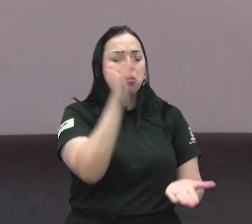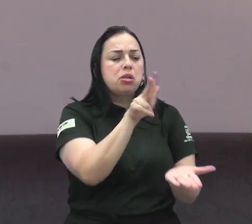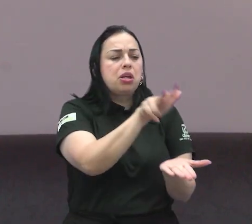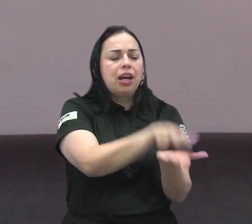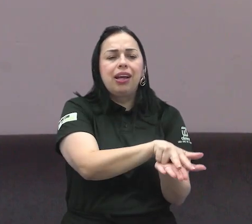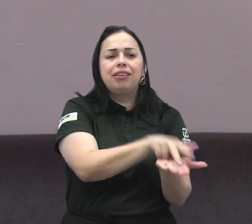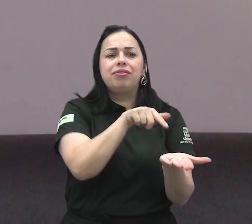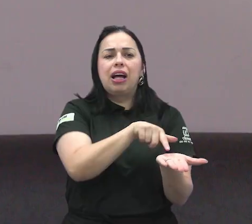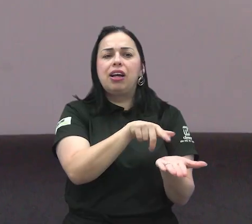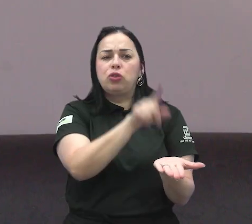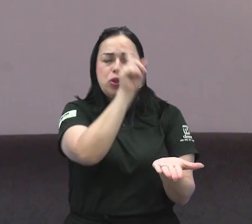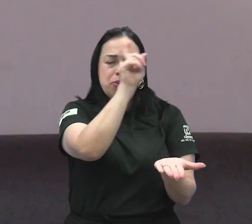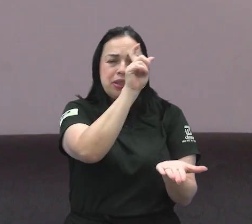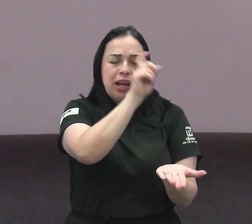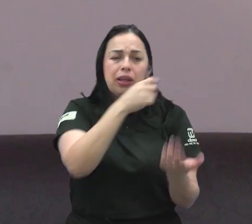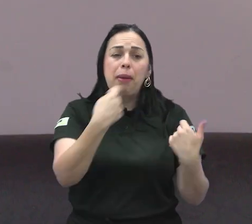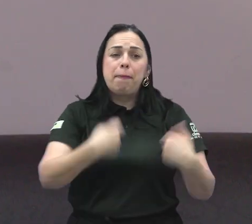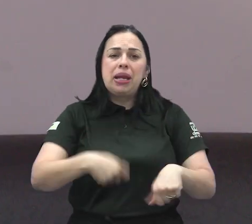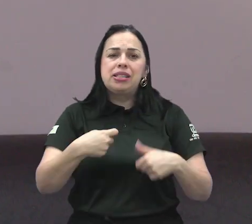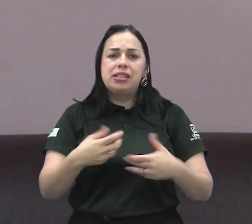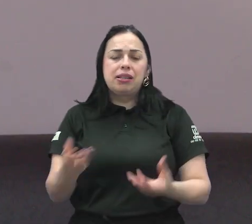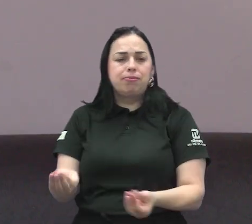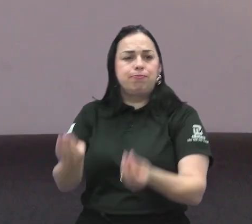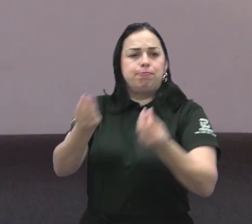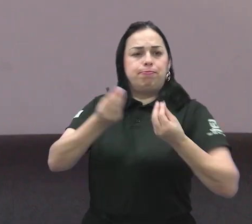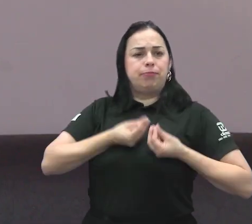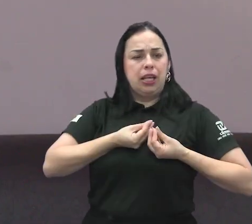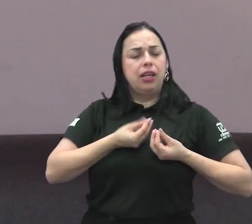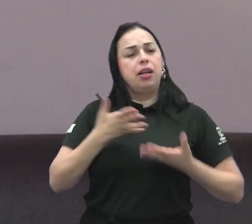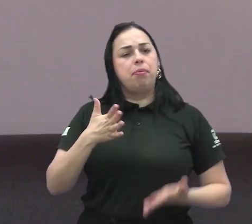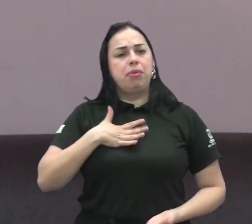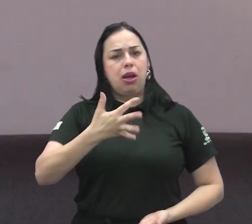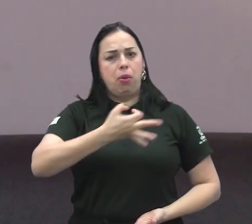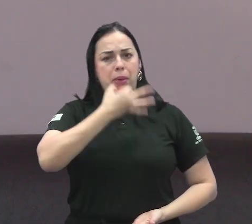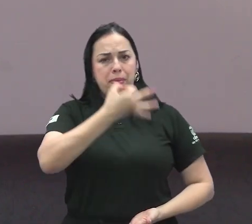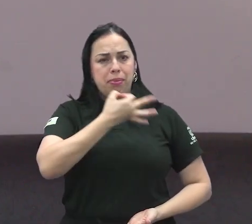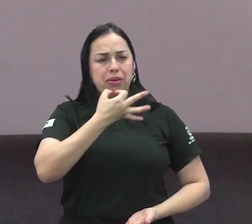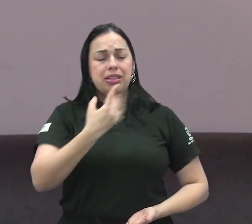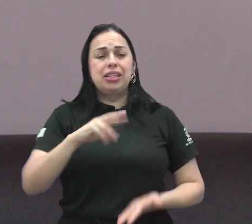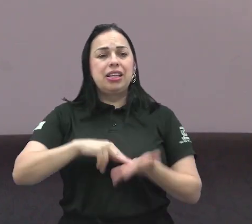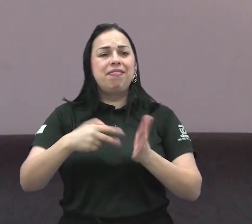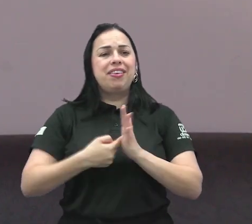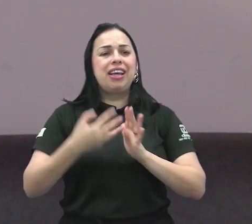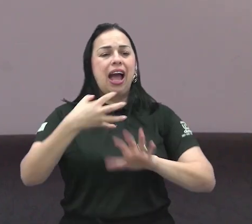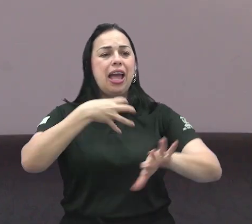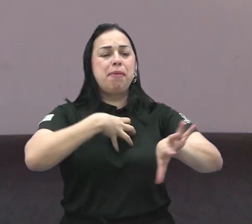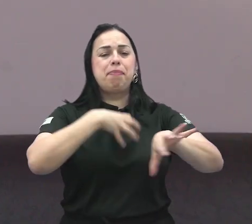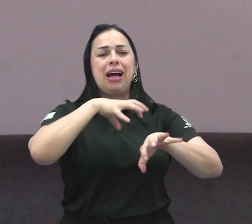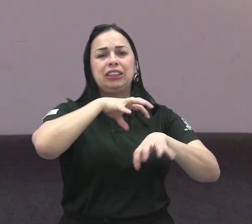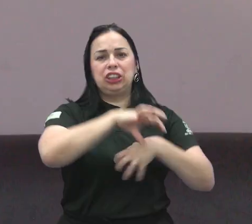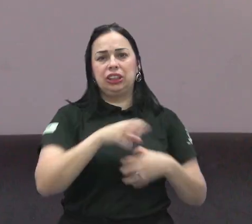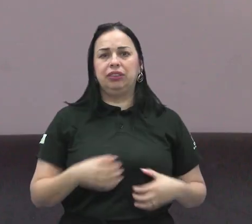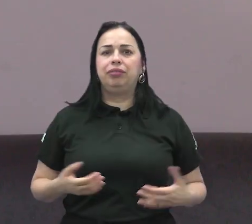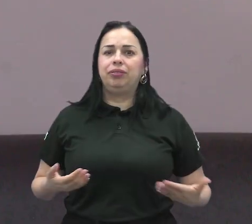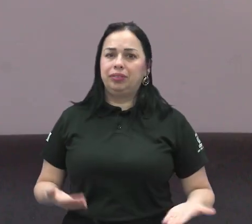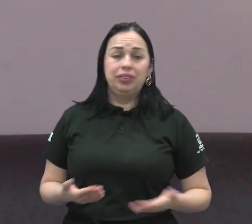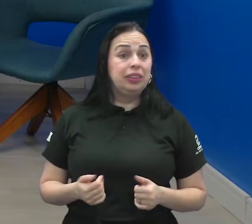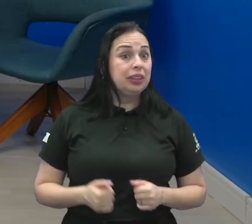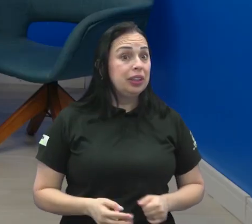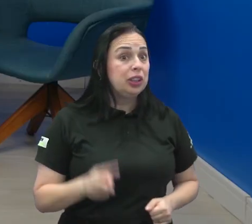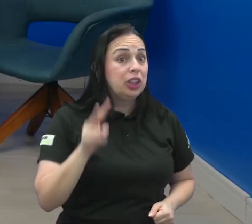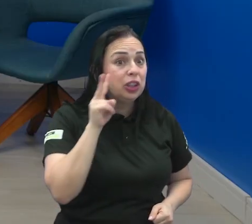está hospitalizado, quem precisa. E também, acredito que um gesto de muita empatia com o